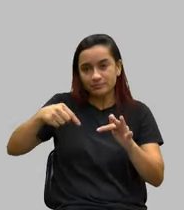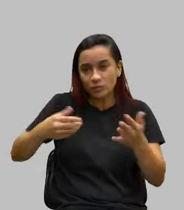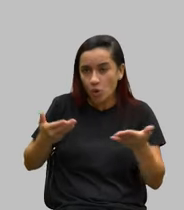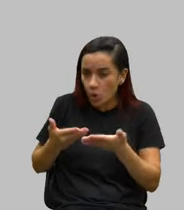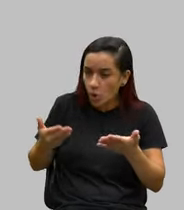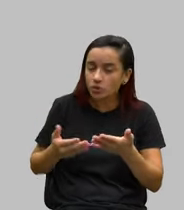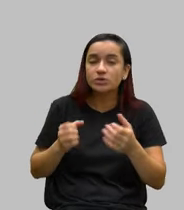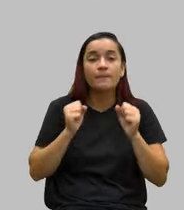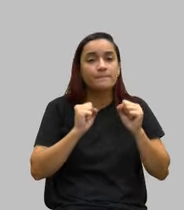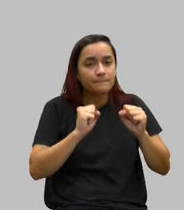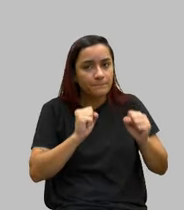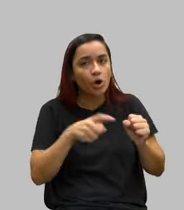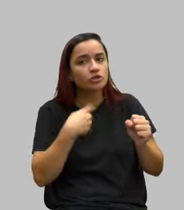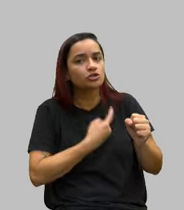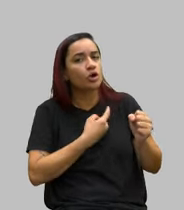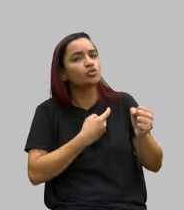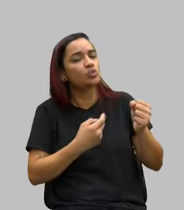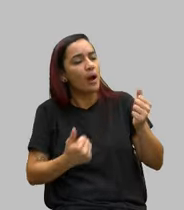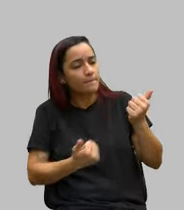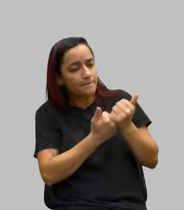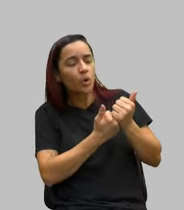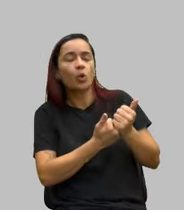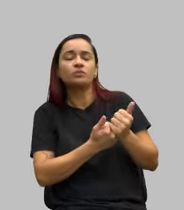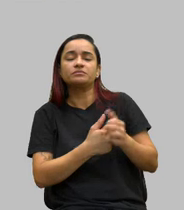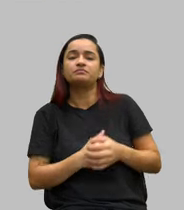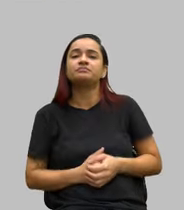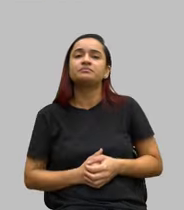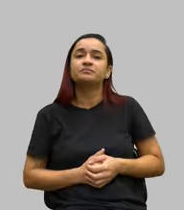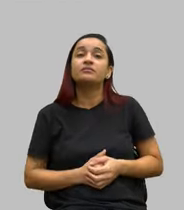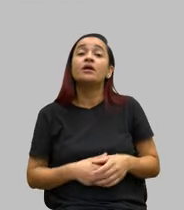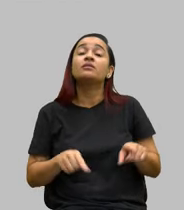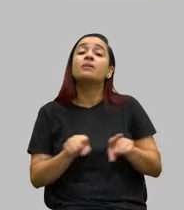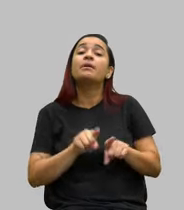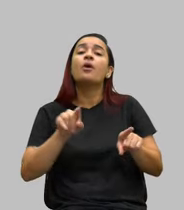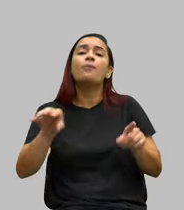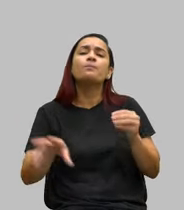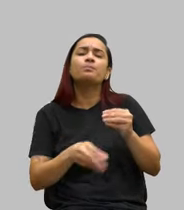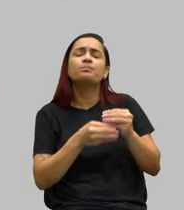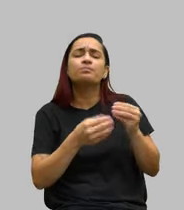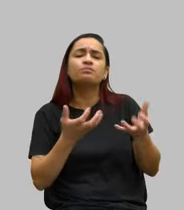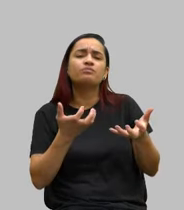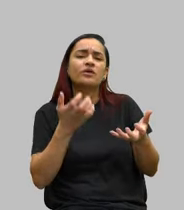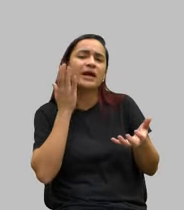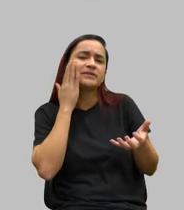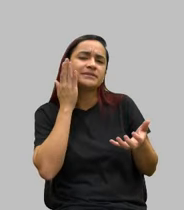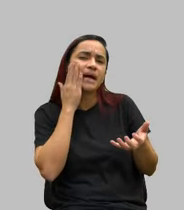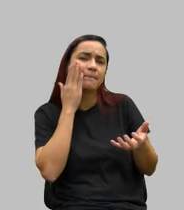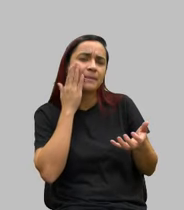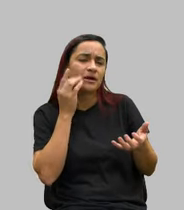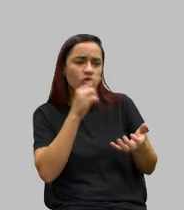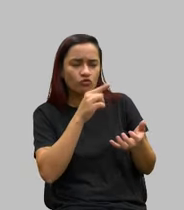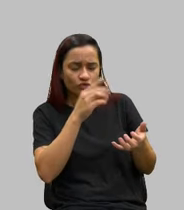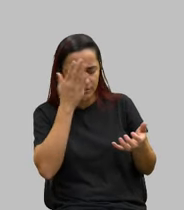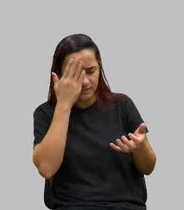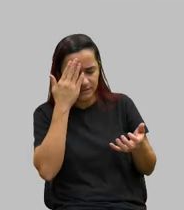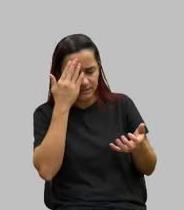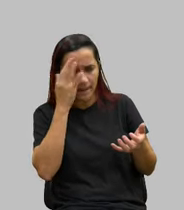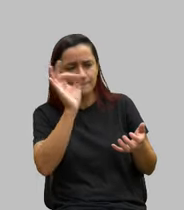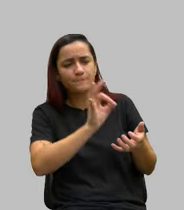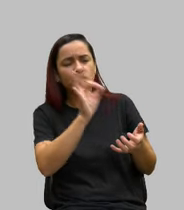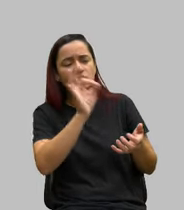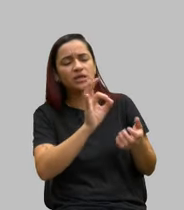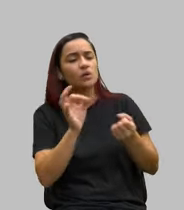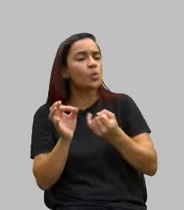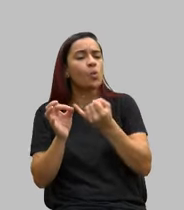apoio e aproveitar que eu estou na procuradoria da mulher eu gostaria de saber estatisticamente você tem um percentual do número de